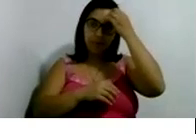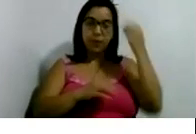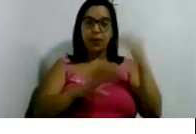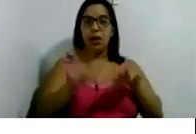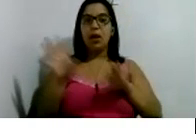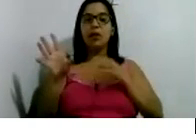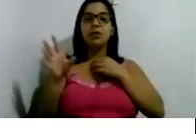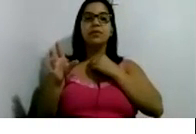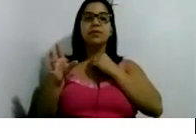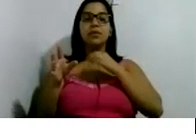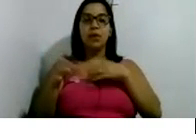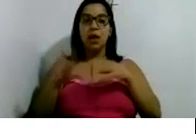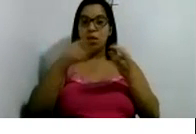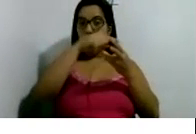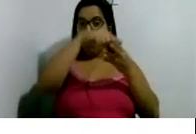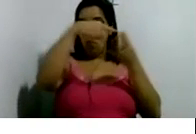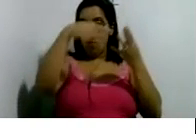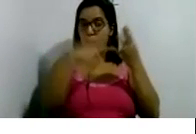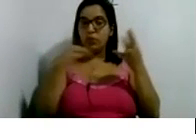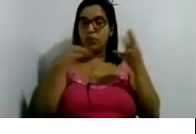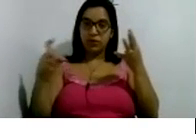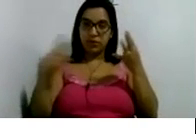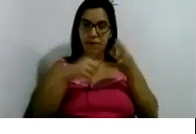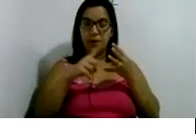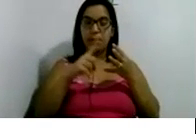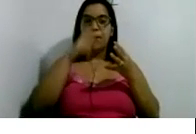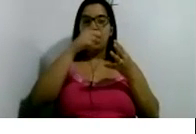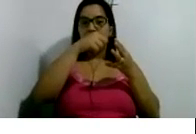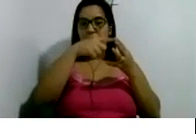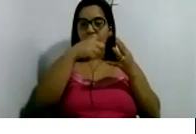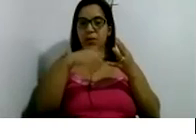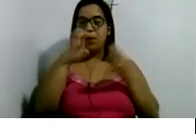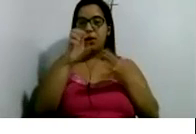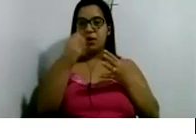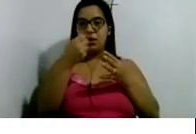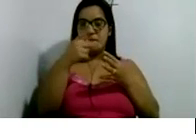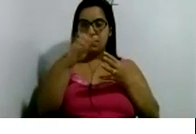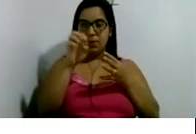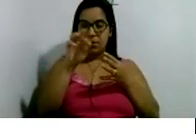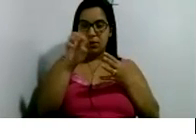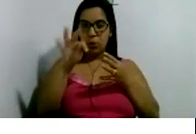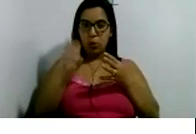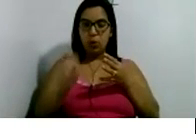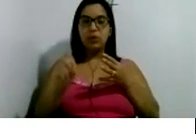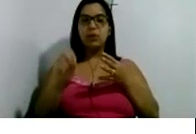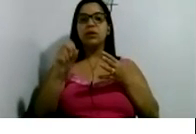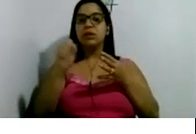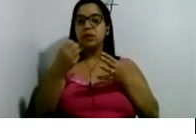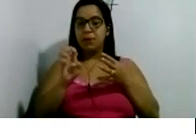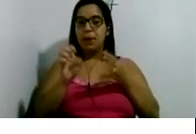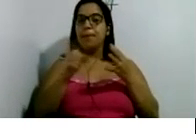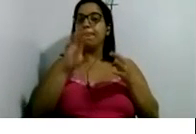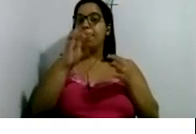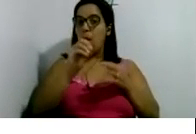tem 4 espermatozoides para cada espermatogônio. No caso da oogênese, de